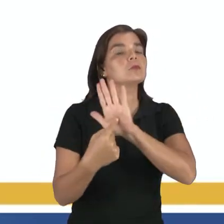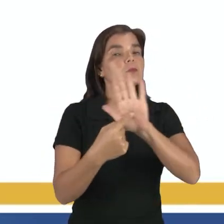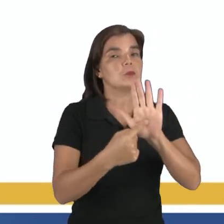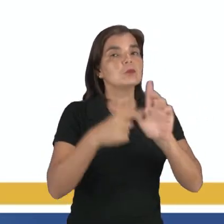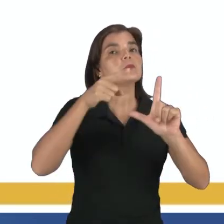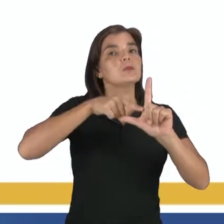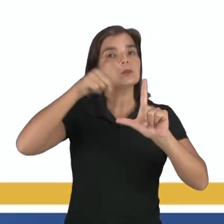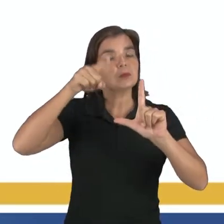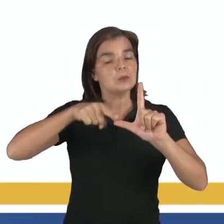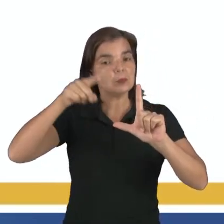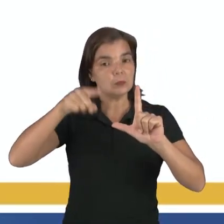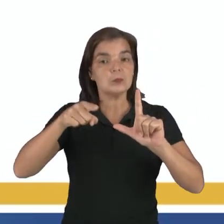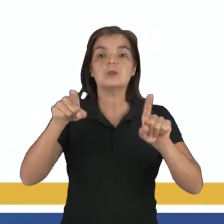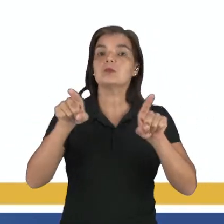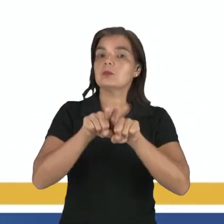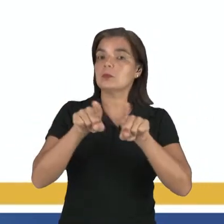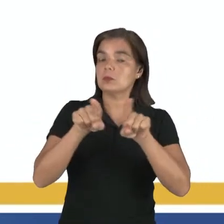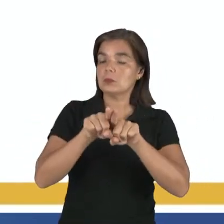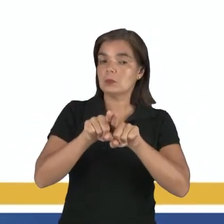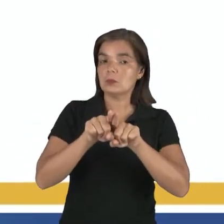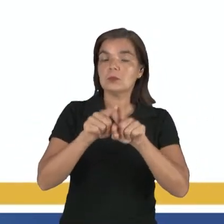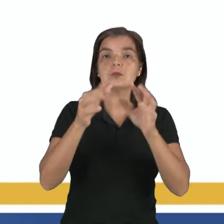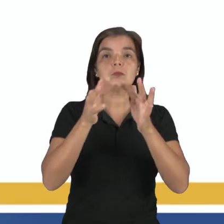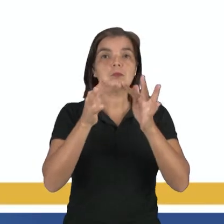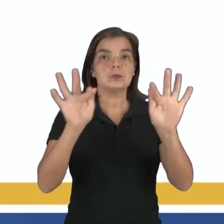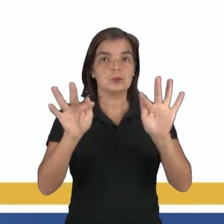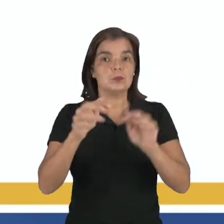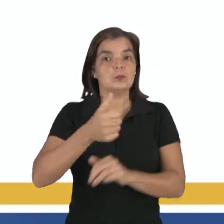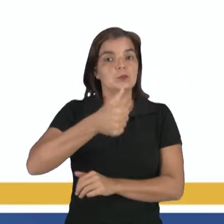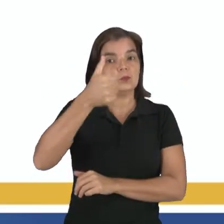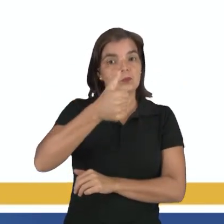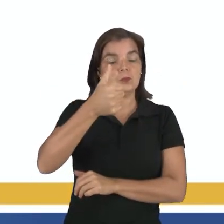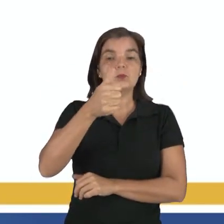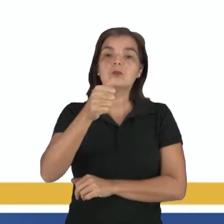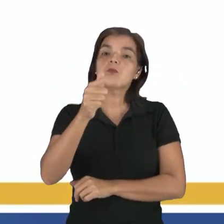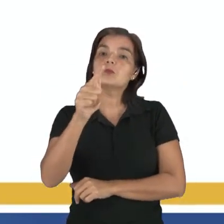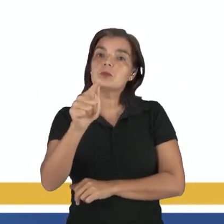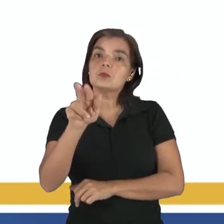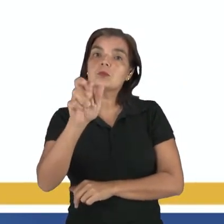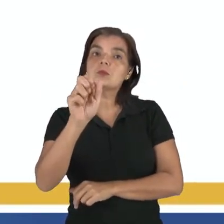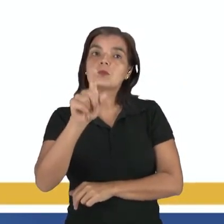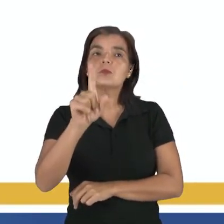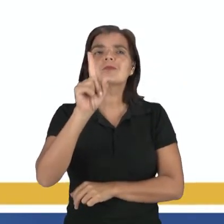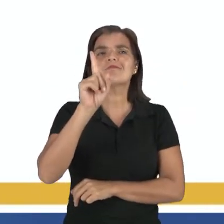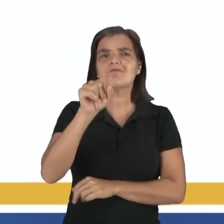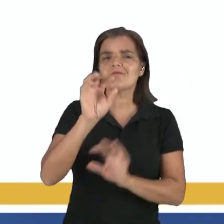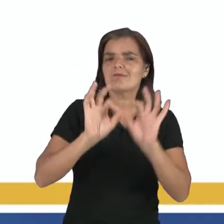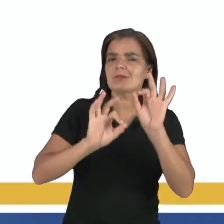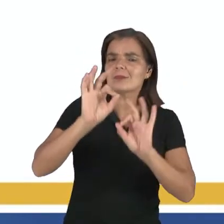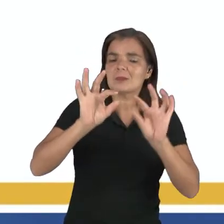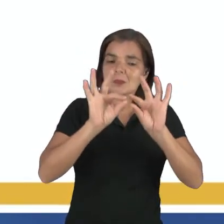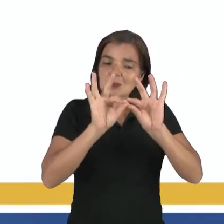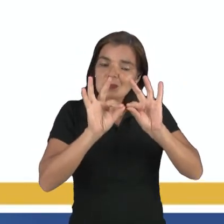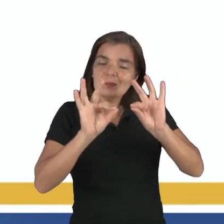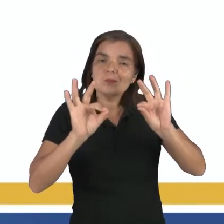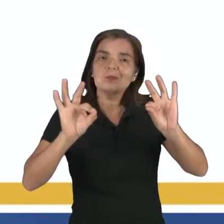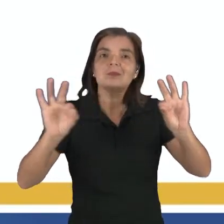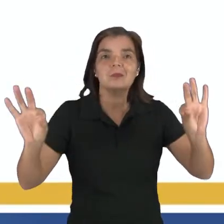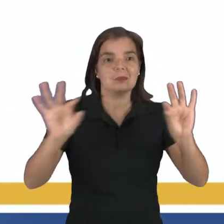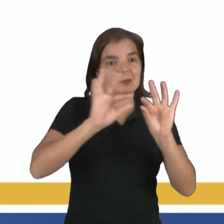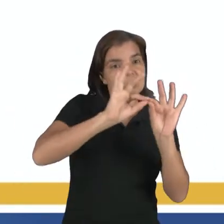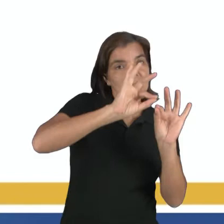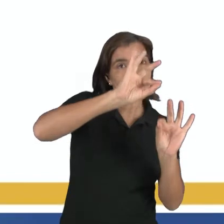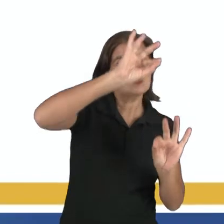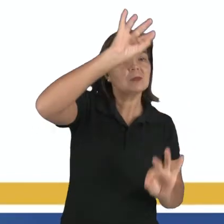ser representada graficamente e a função do primeiro grau é uma forma, tá? É